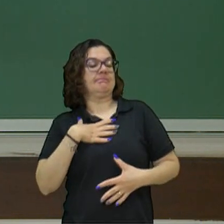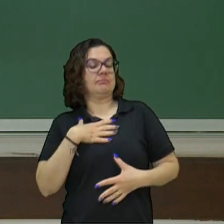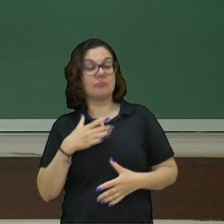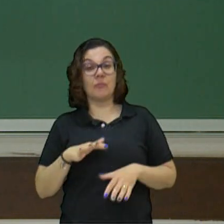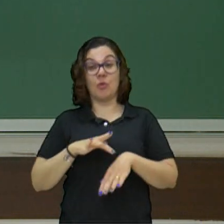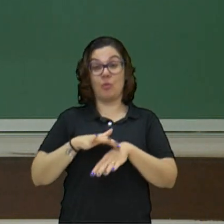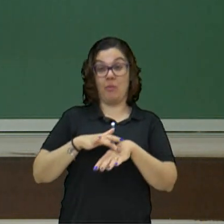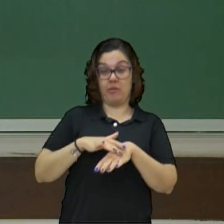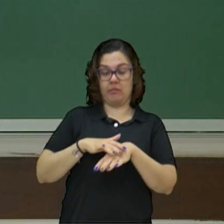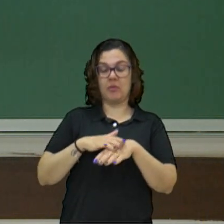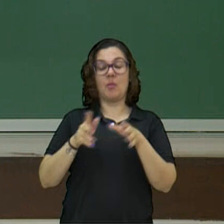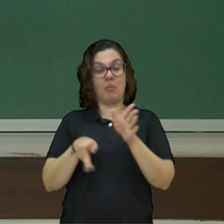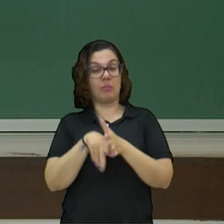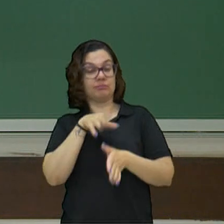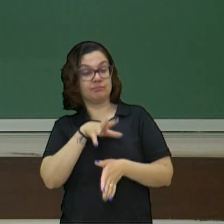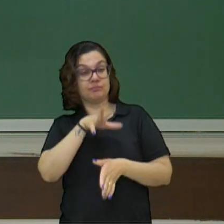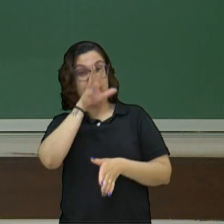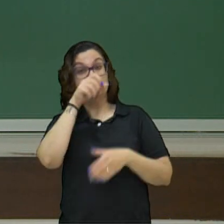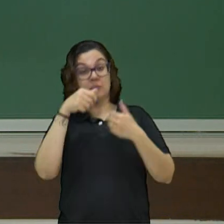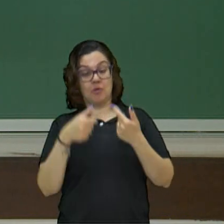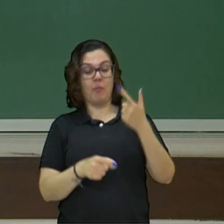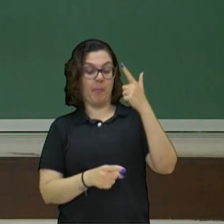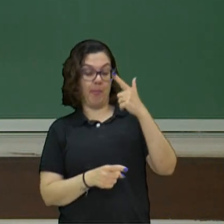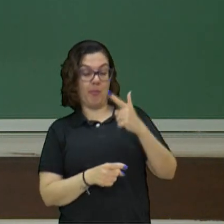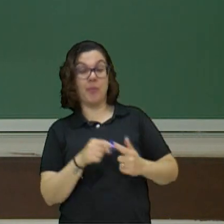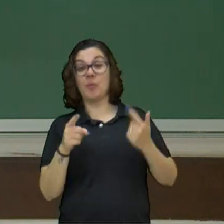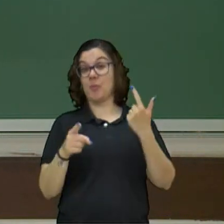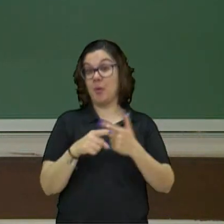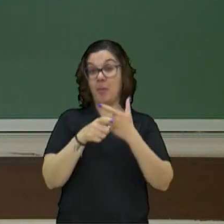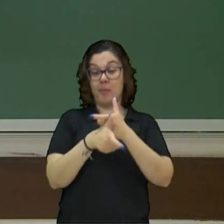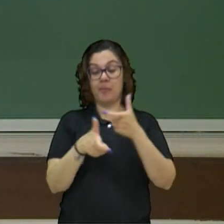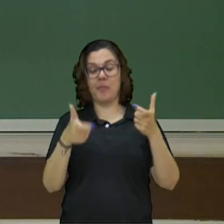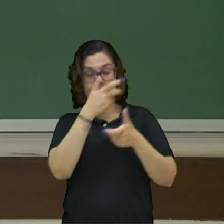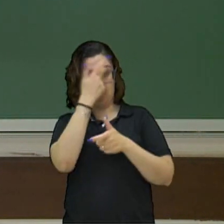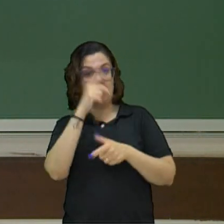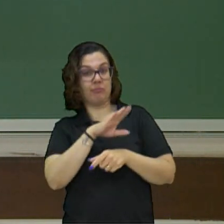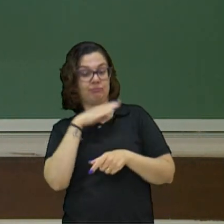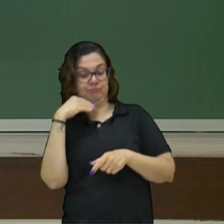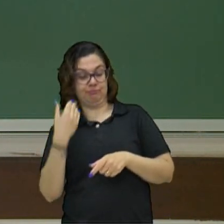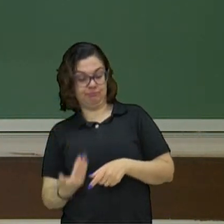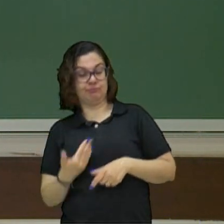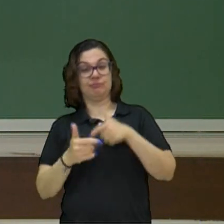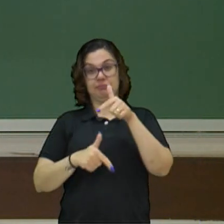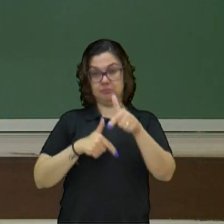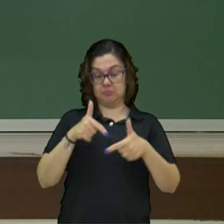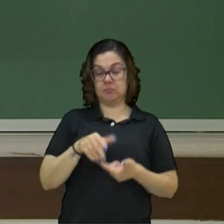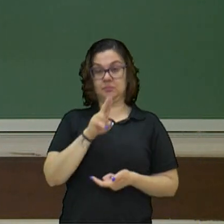respiratórias então ele foi proibido a utilização do nosso país